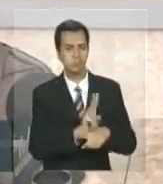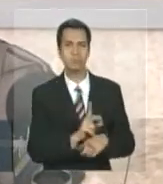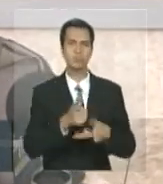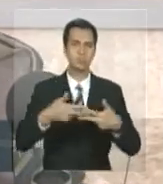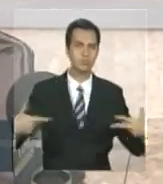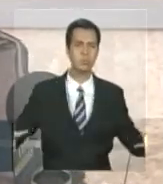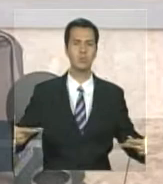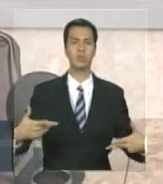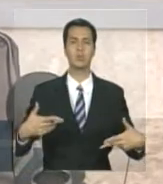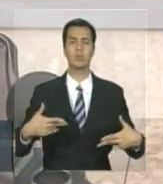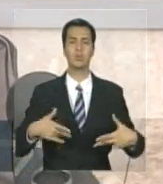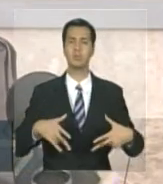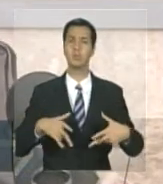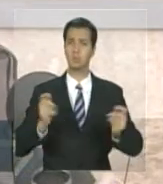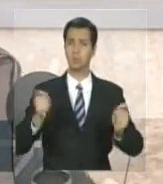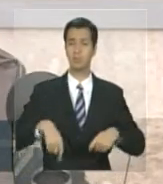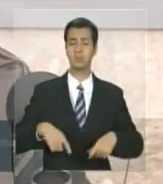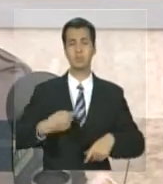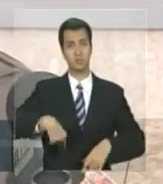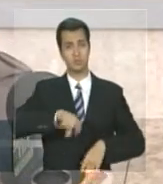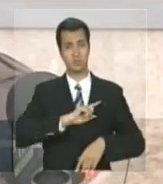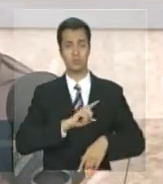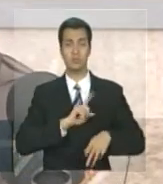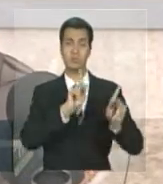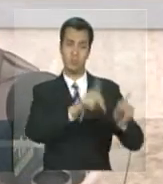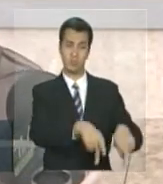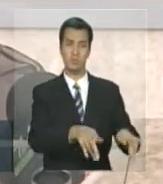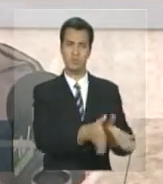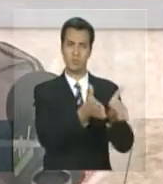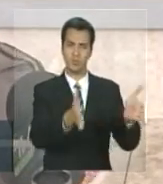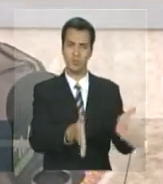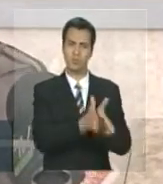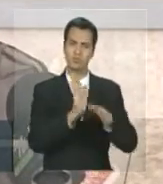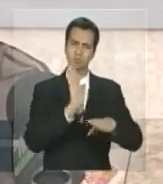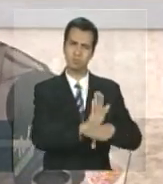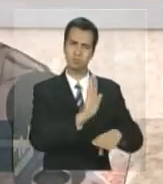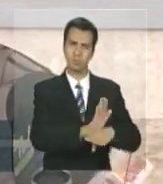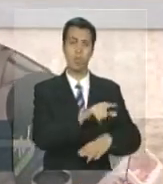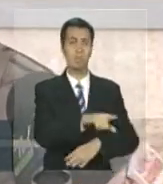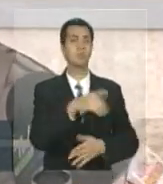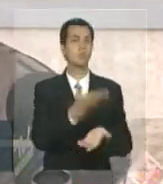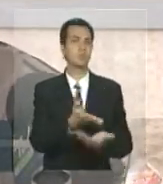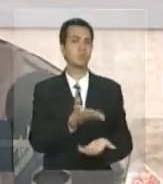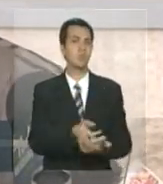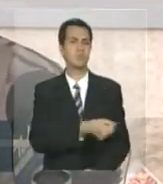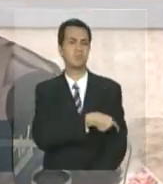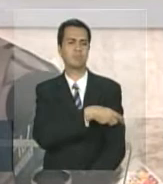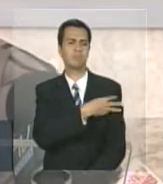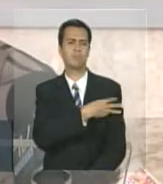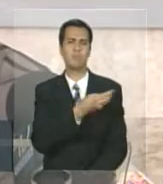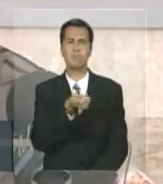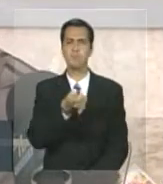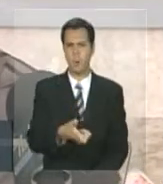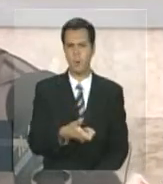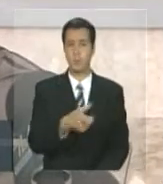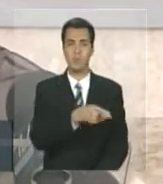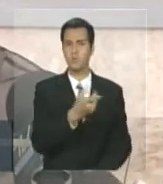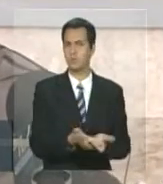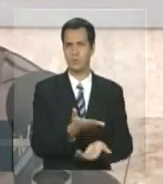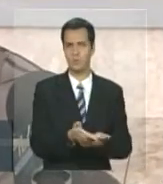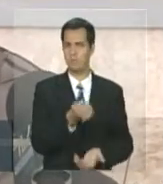em especial para esse público do Brasil Sem Miséria, que são pessoas que têm baixa escolaridade, estão há muito tempo fora de sala de